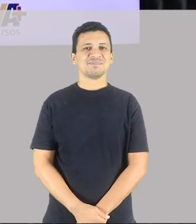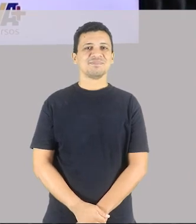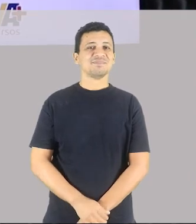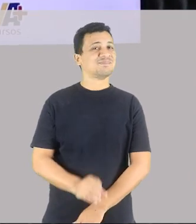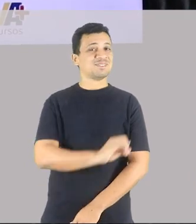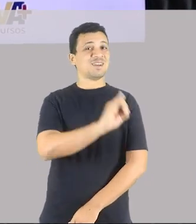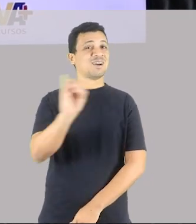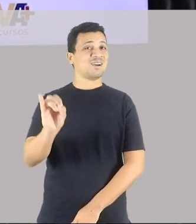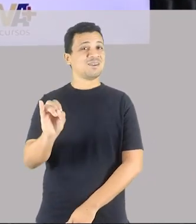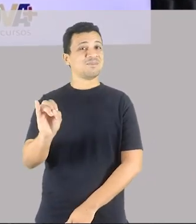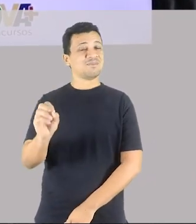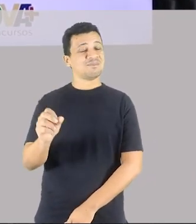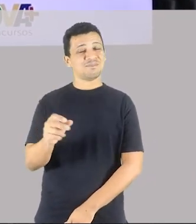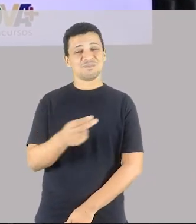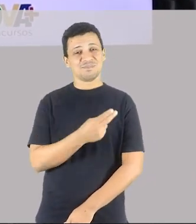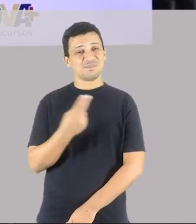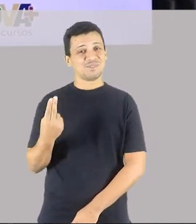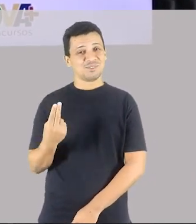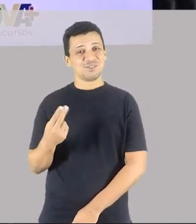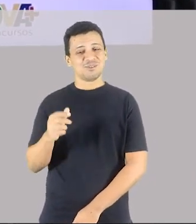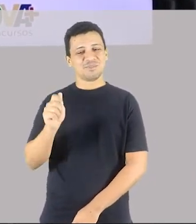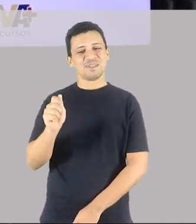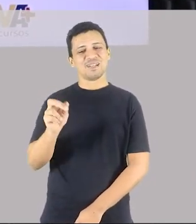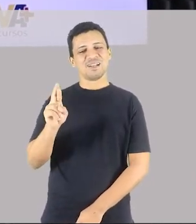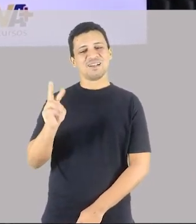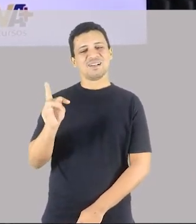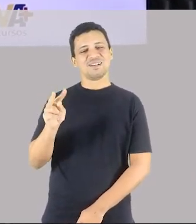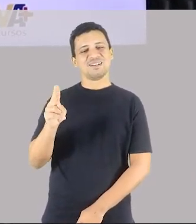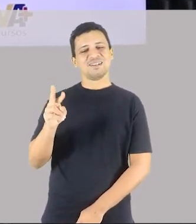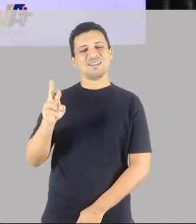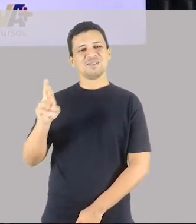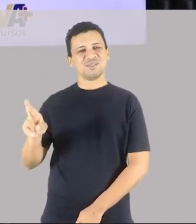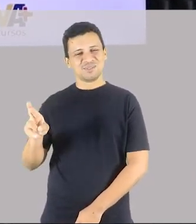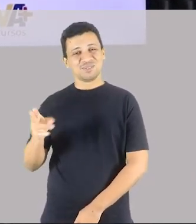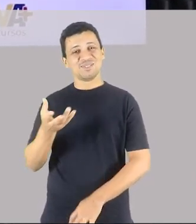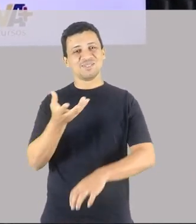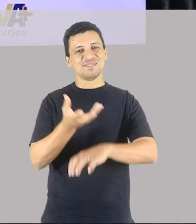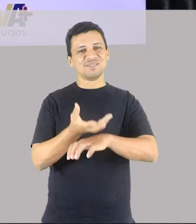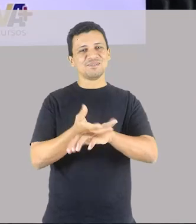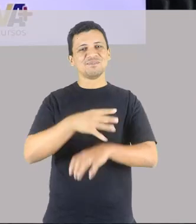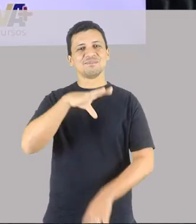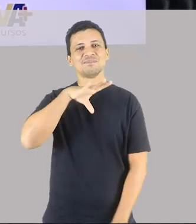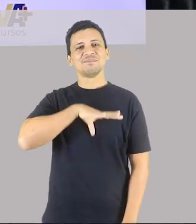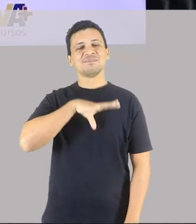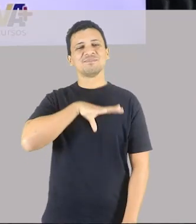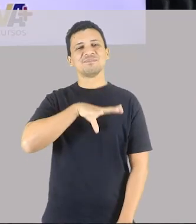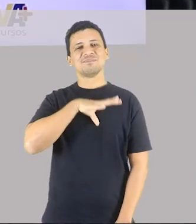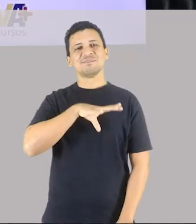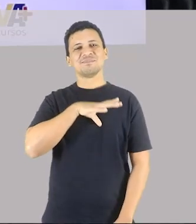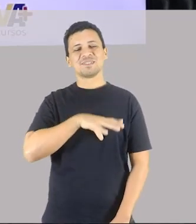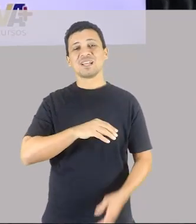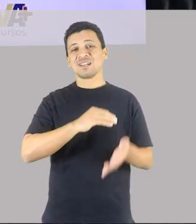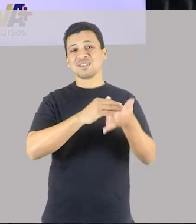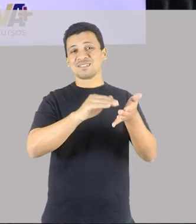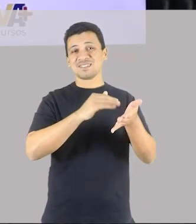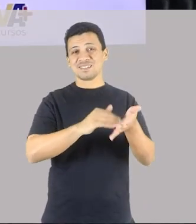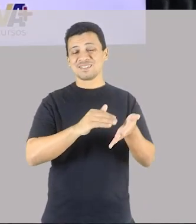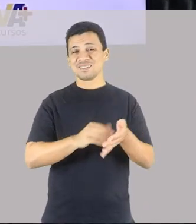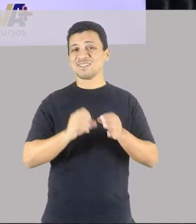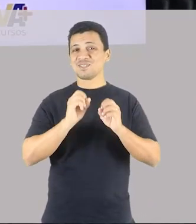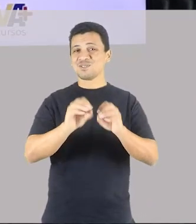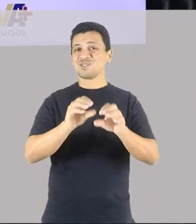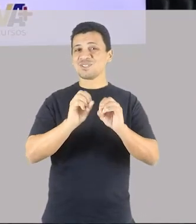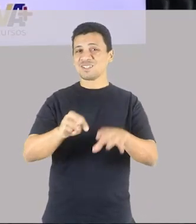Olá, eu sou o professor Arthur Góes, professor de língua portuguesa da Rede Estadual de Ensino.